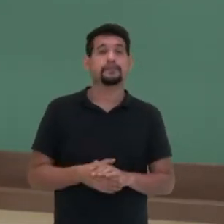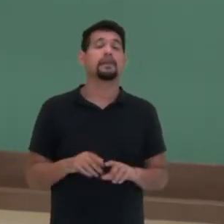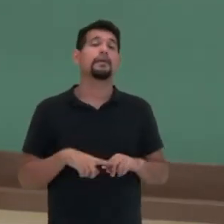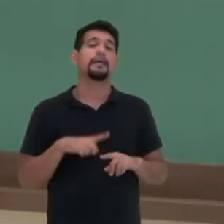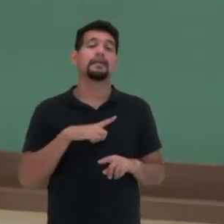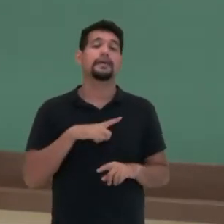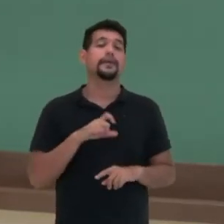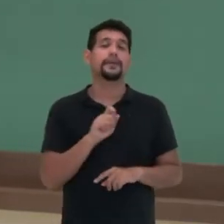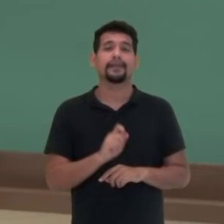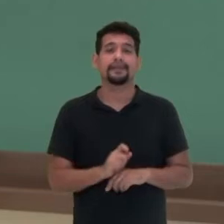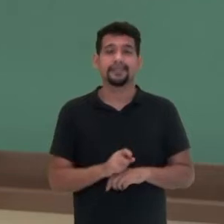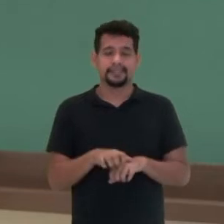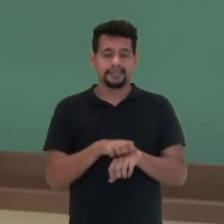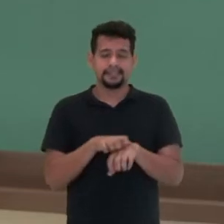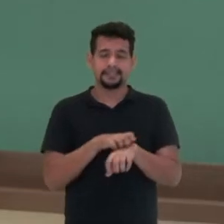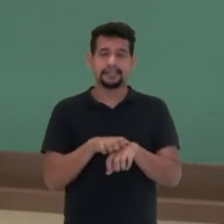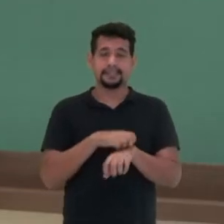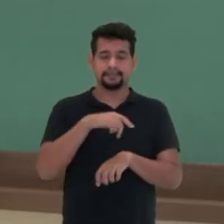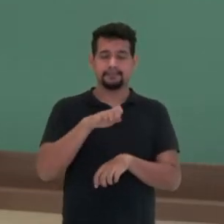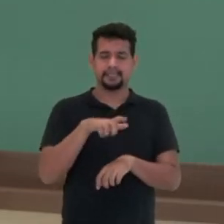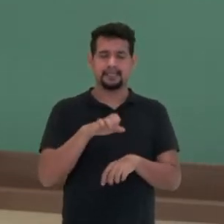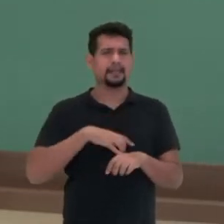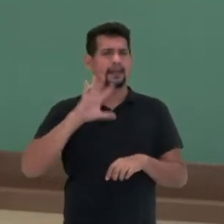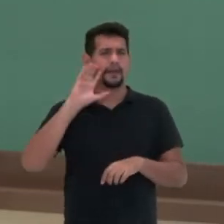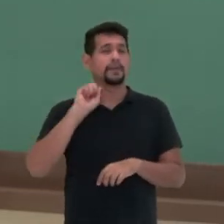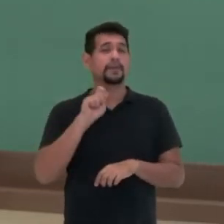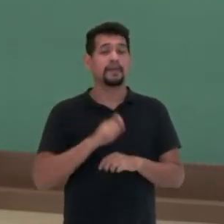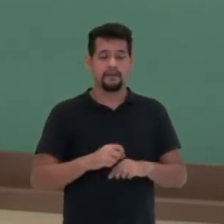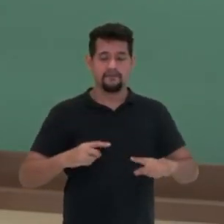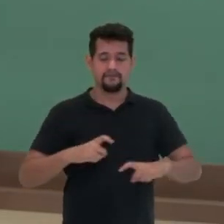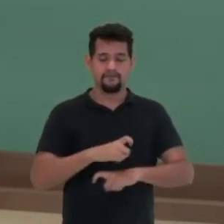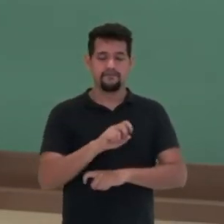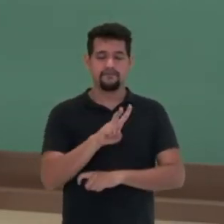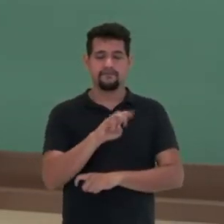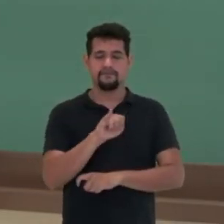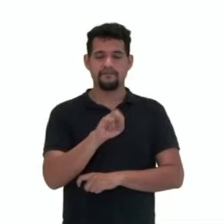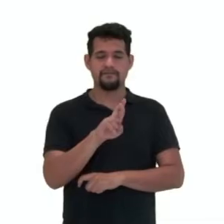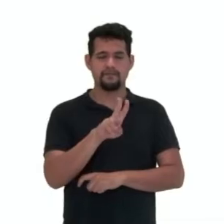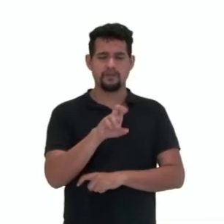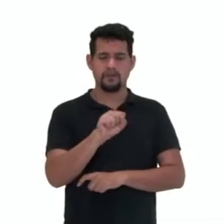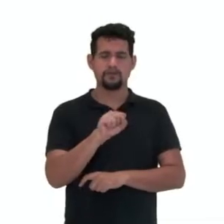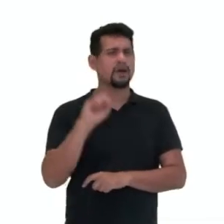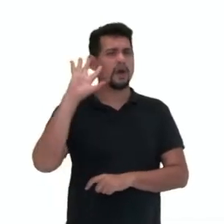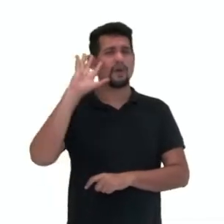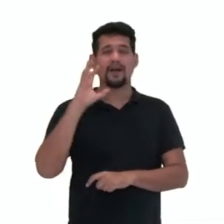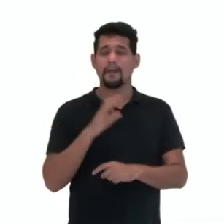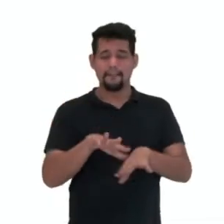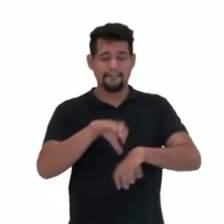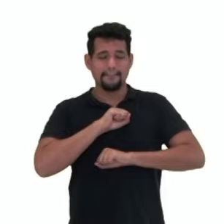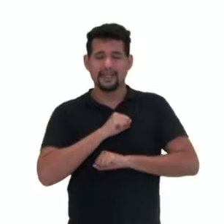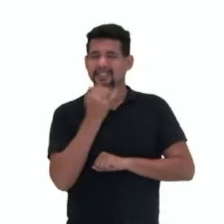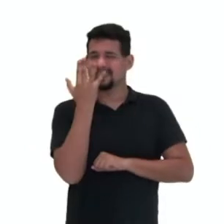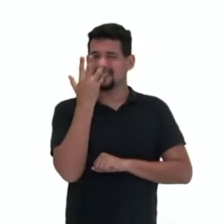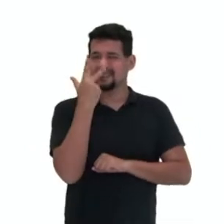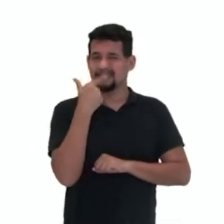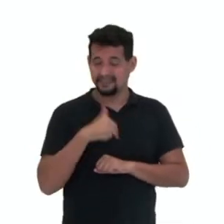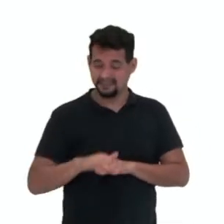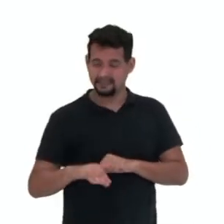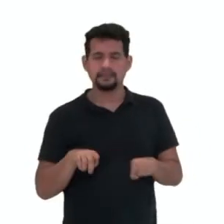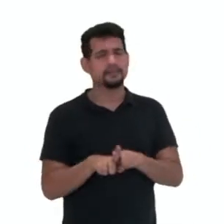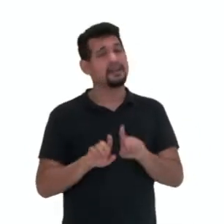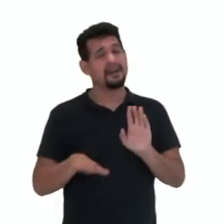Existem também infecções na pele que são causadas por vírus. Geralmente, acometem mais crianças, mas algumas